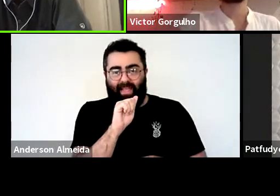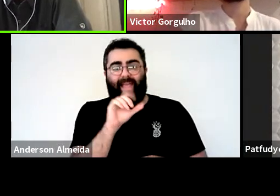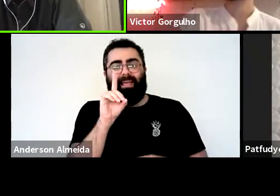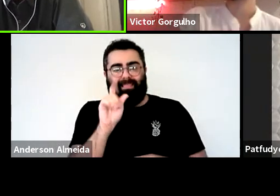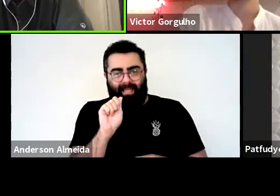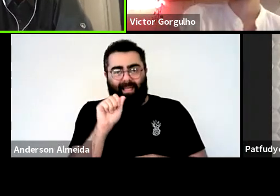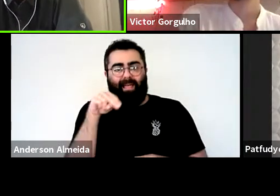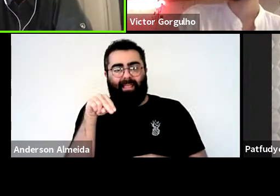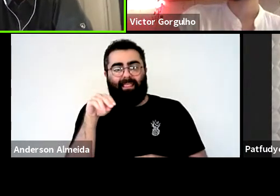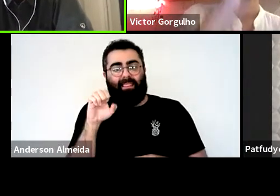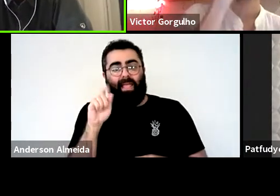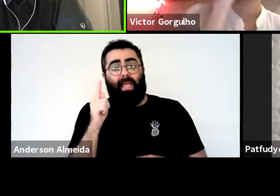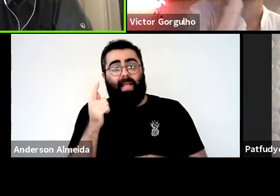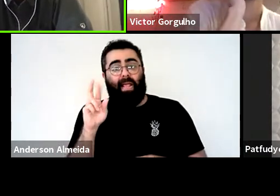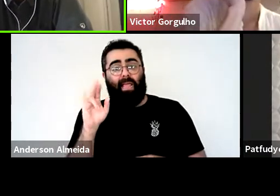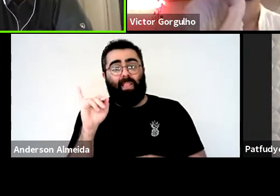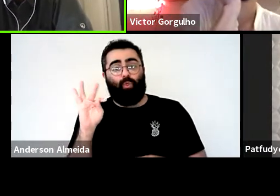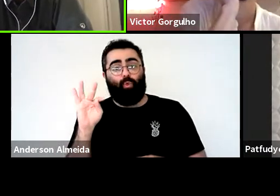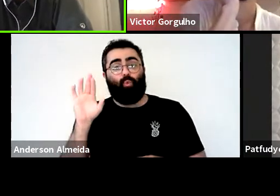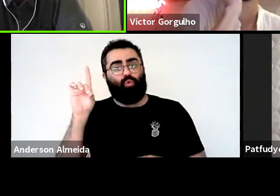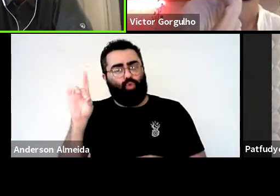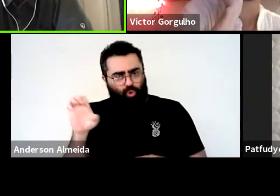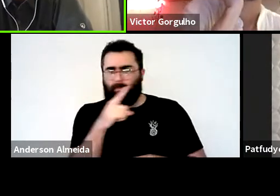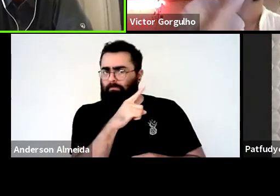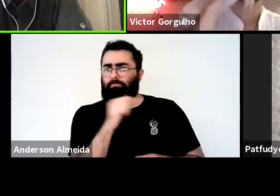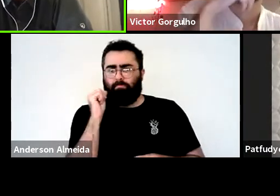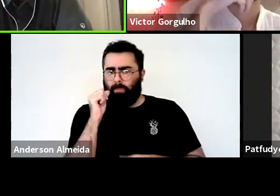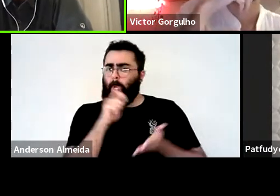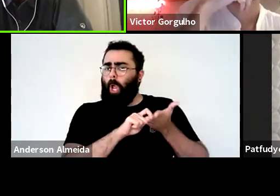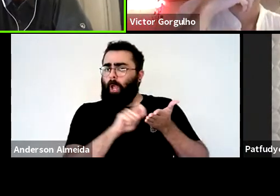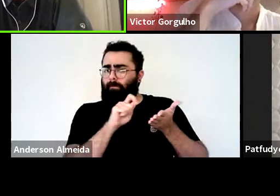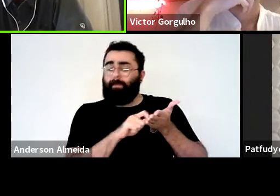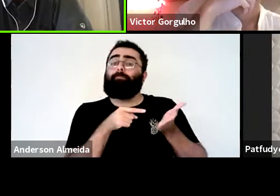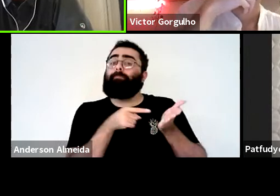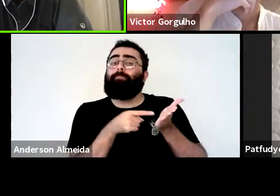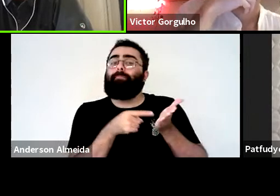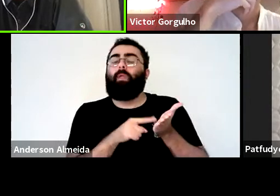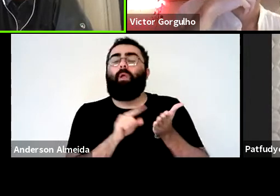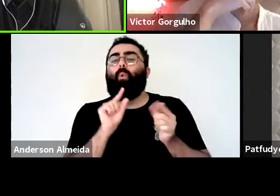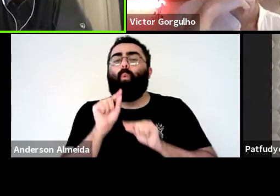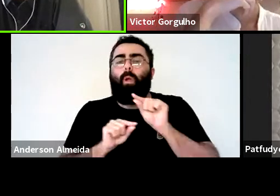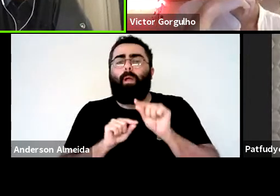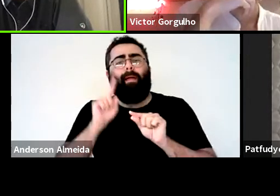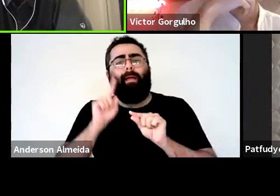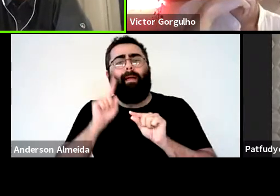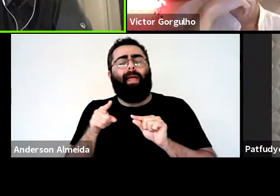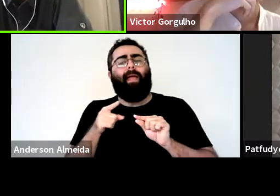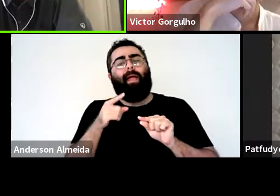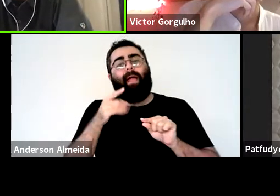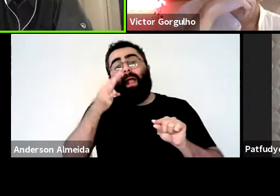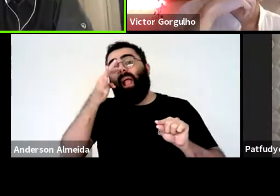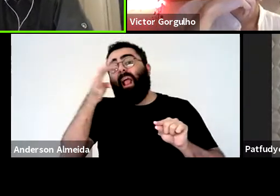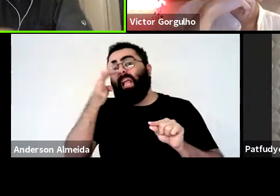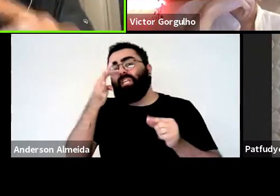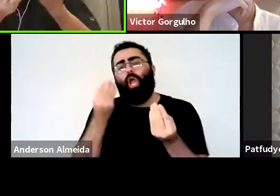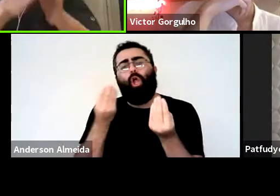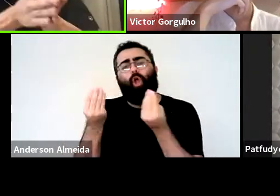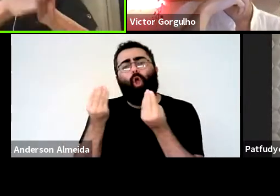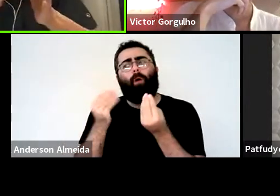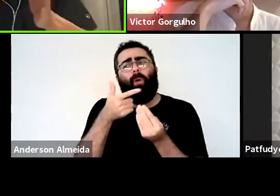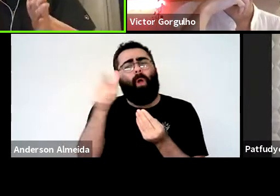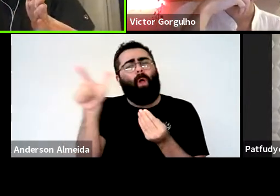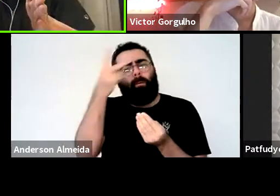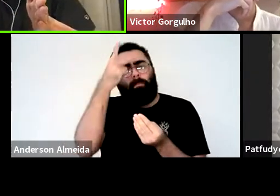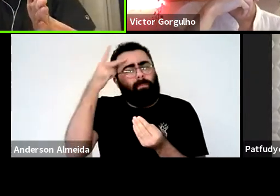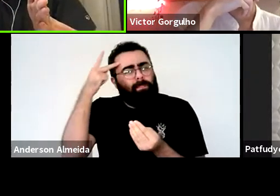Blackness. E aqui ela tenta articular precisamente uma crítica ao pensamento newtoniano, porque ela diz a condição